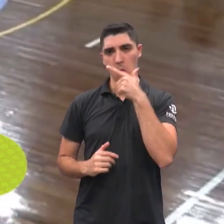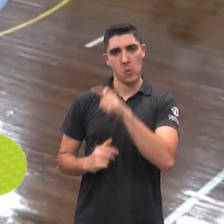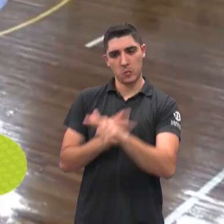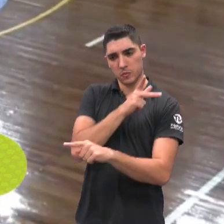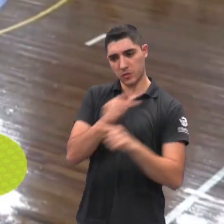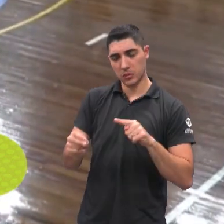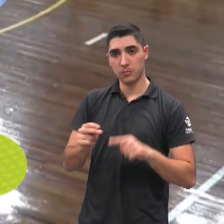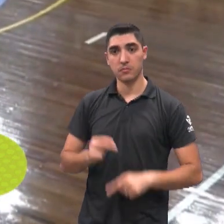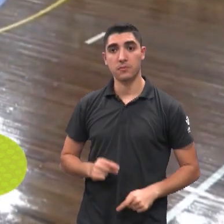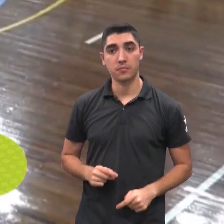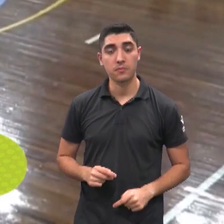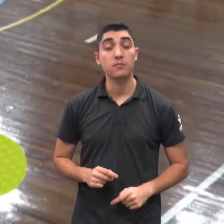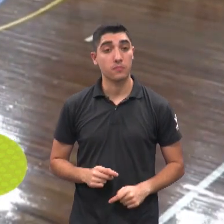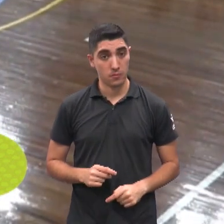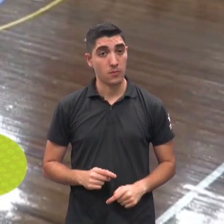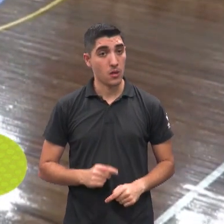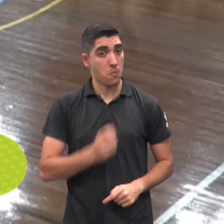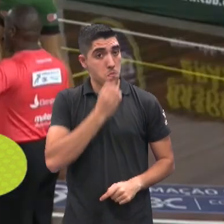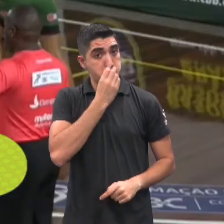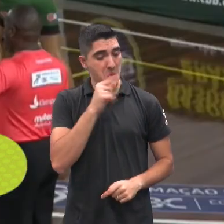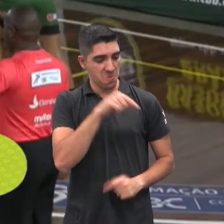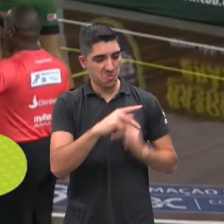partida. Importantíssima vitória do São José,